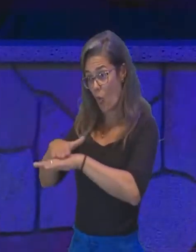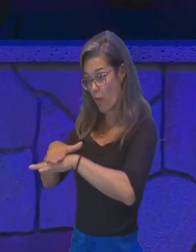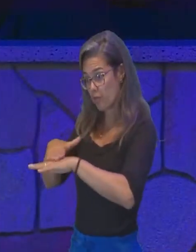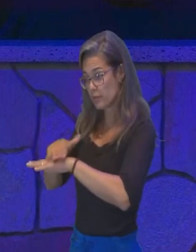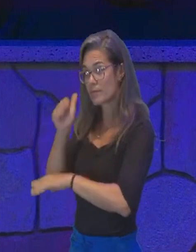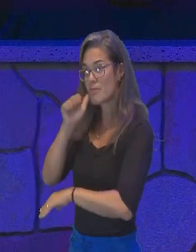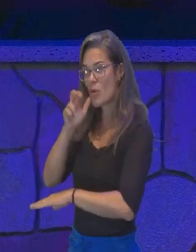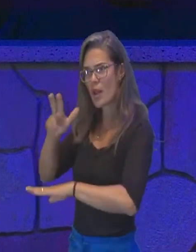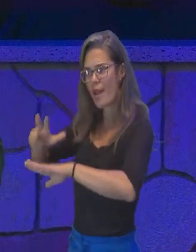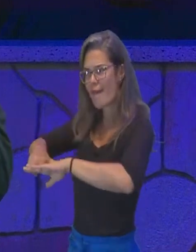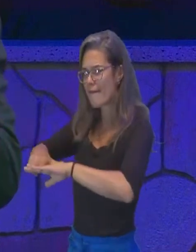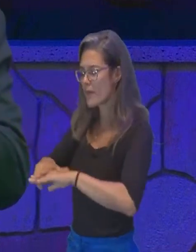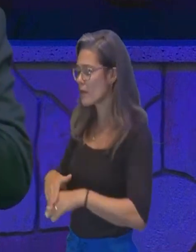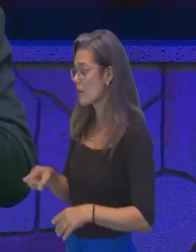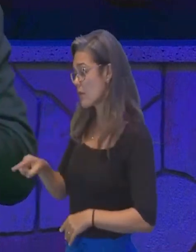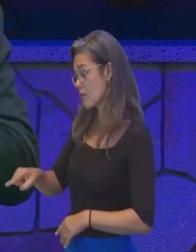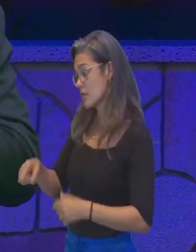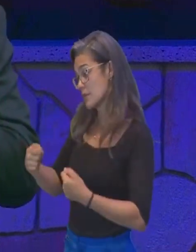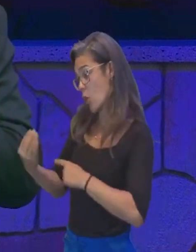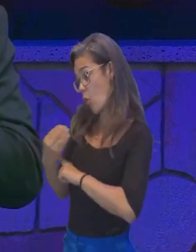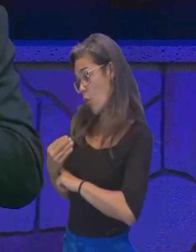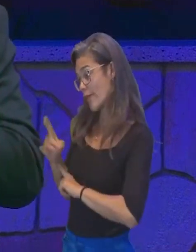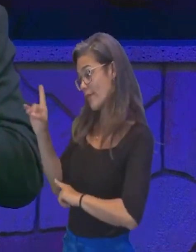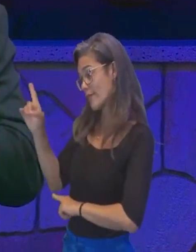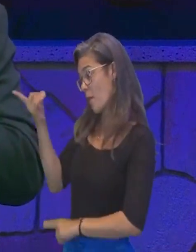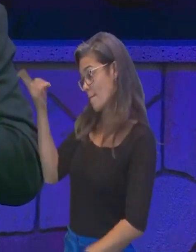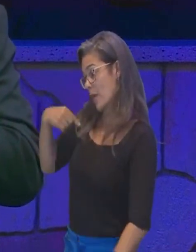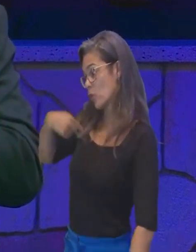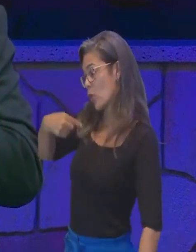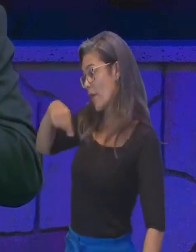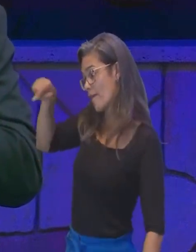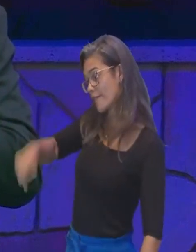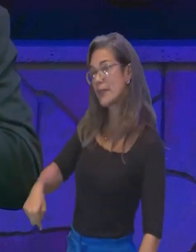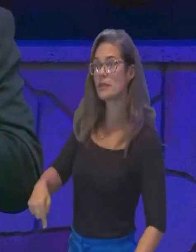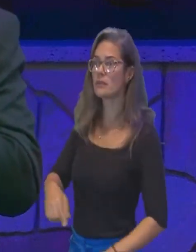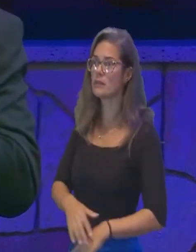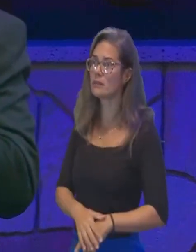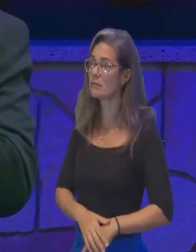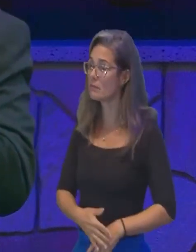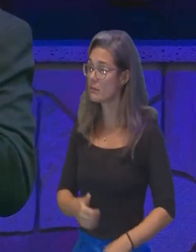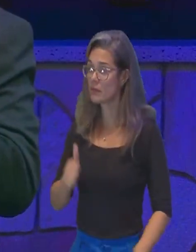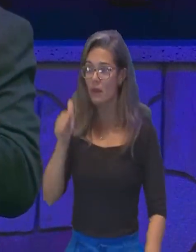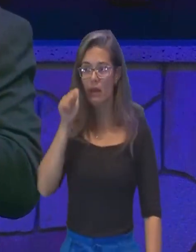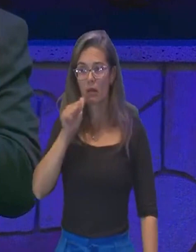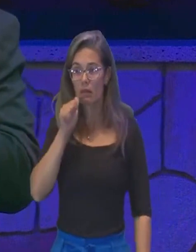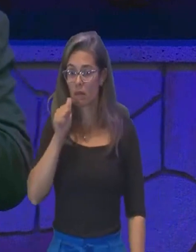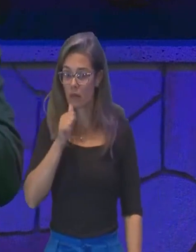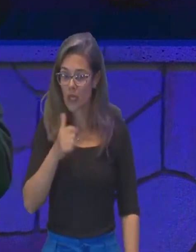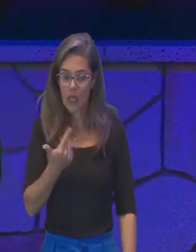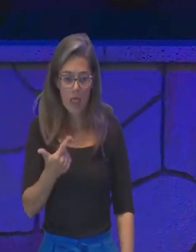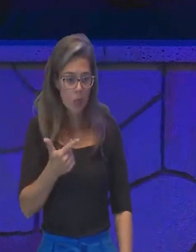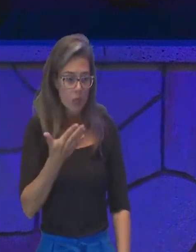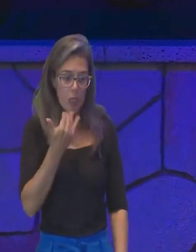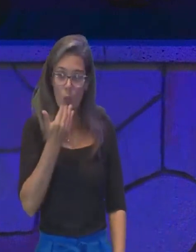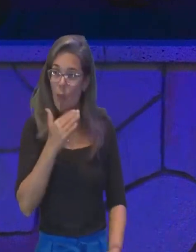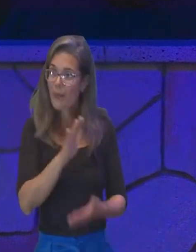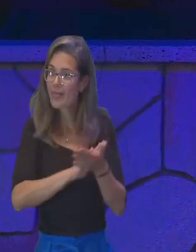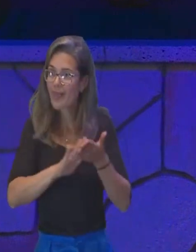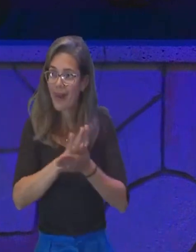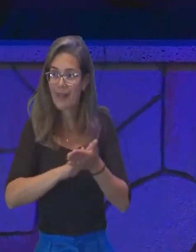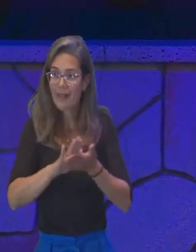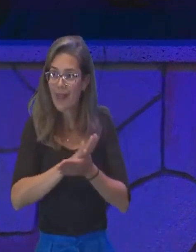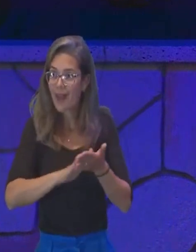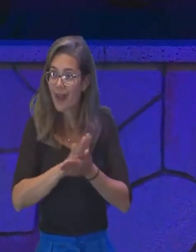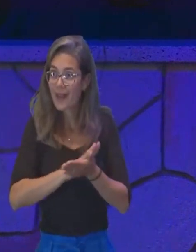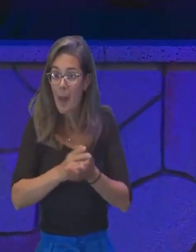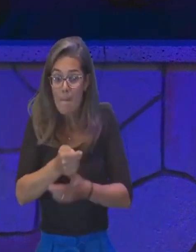mulher disse: eu não tenho comida, a comida acabou, daqui a pouco nós vamos comer a única porção, a última porção de farinha, o